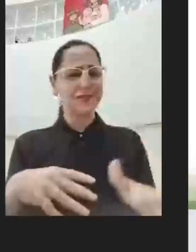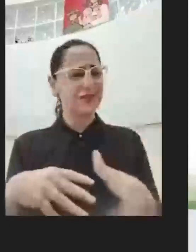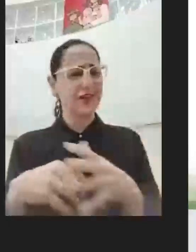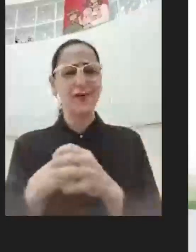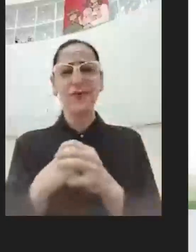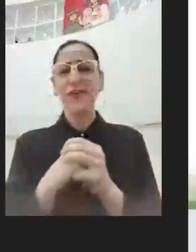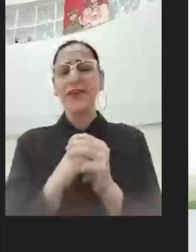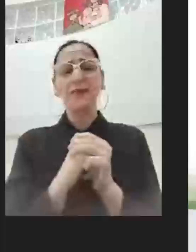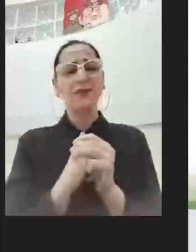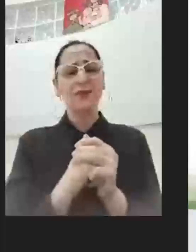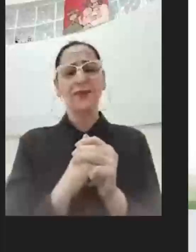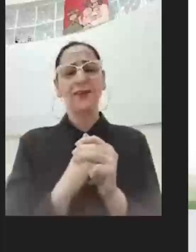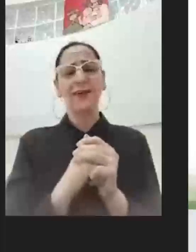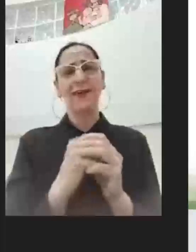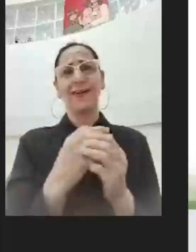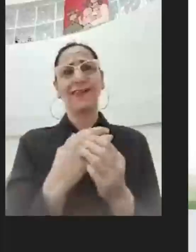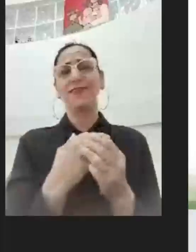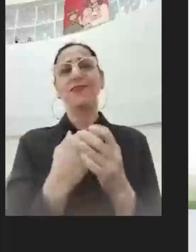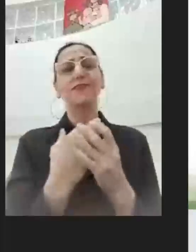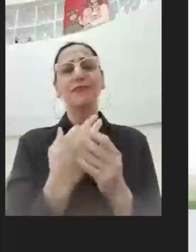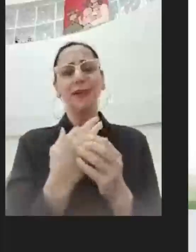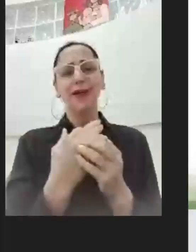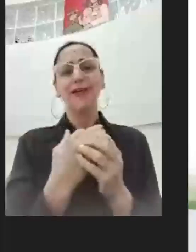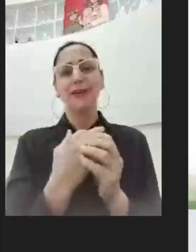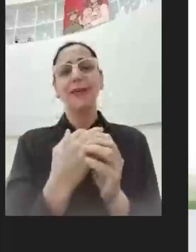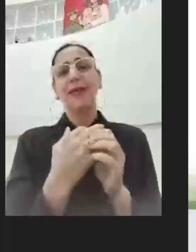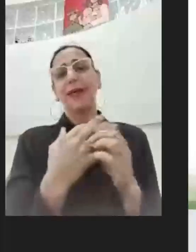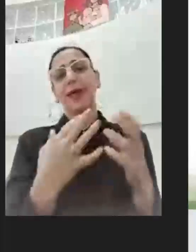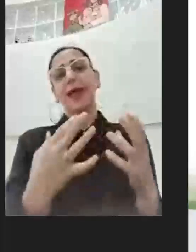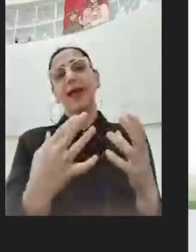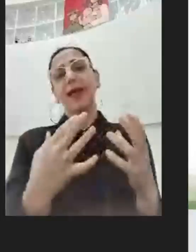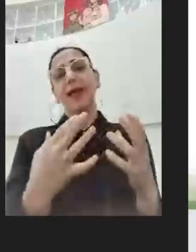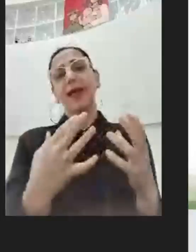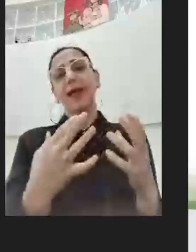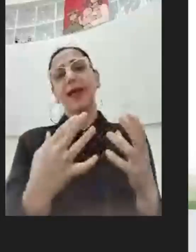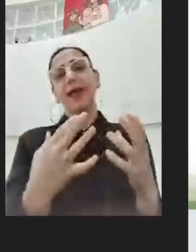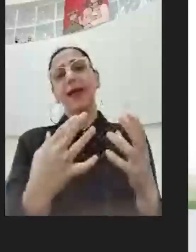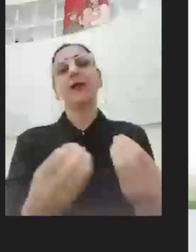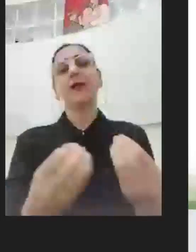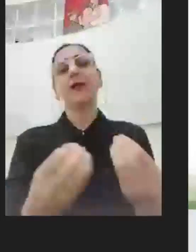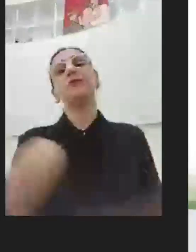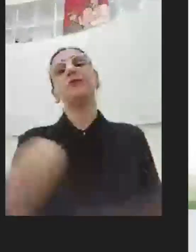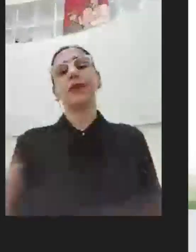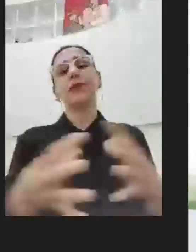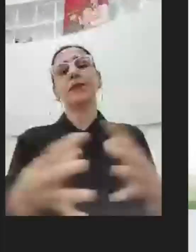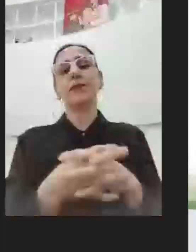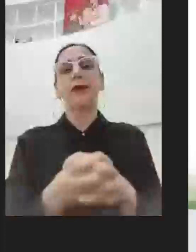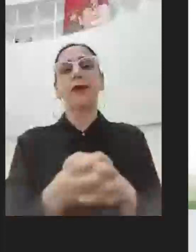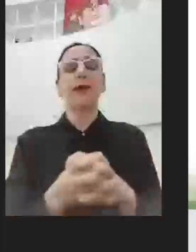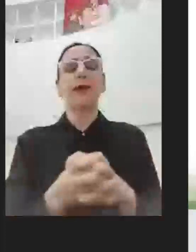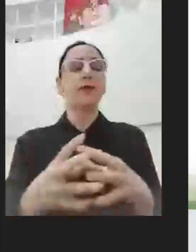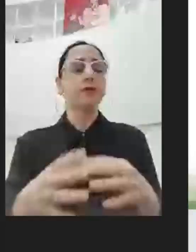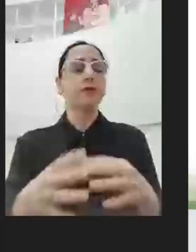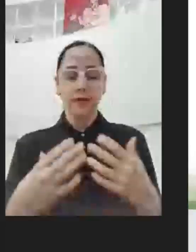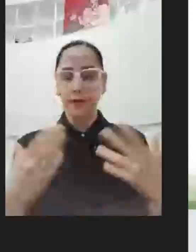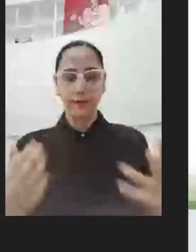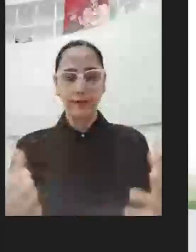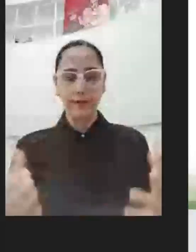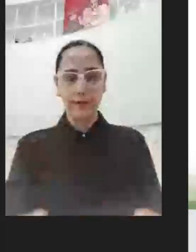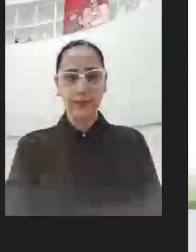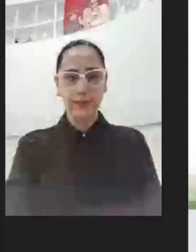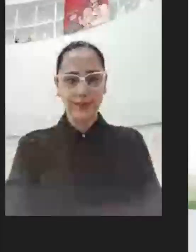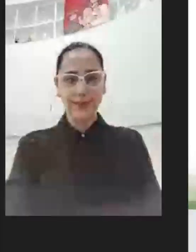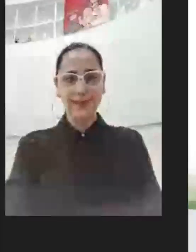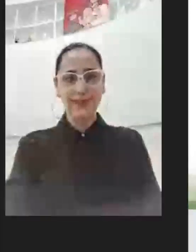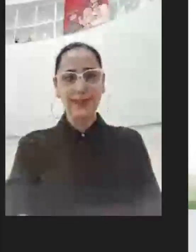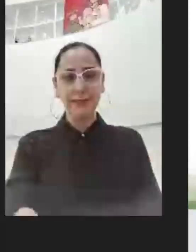cérebro, gastrointestinal. Imagina, né? Se a gente for falar aqui dos benefícios do aleitamento materno, a